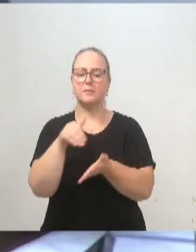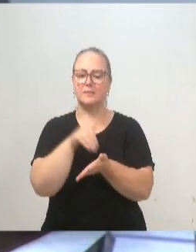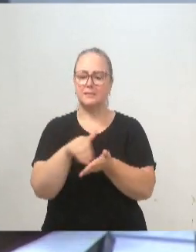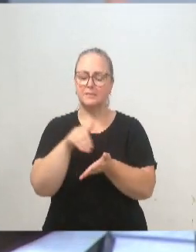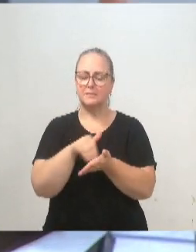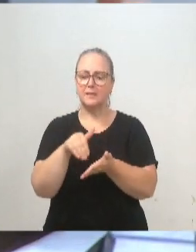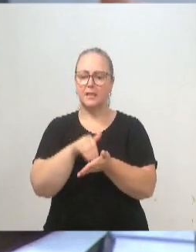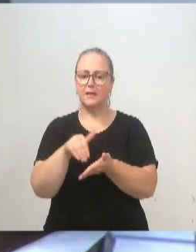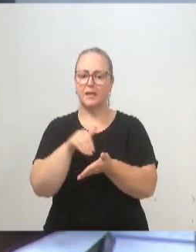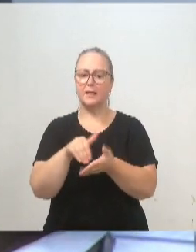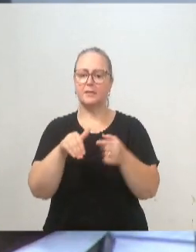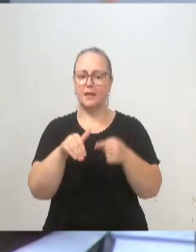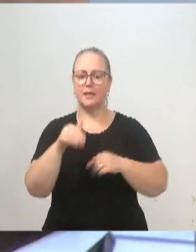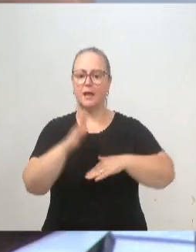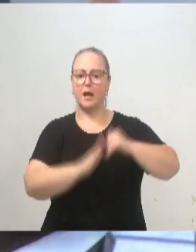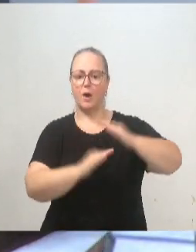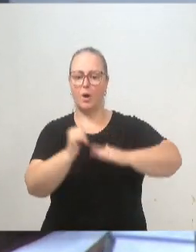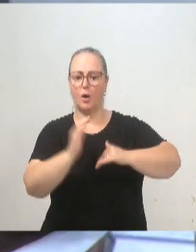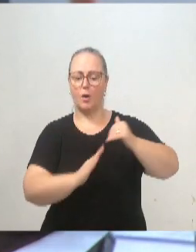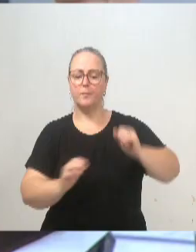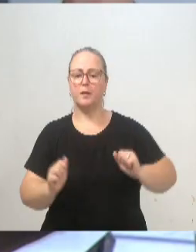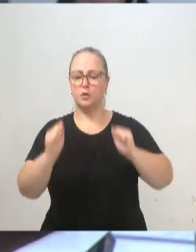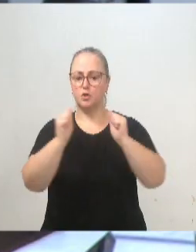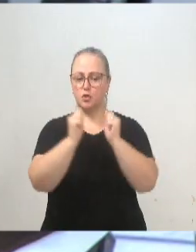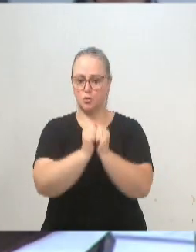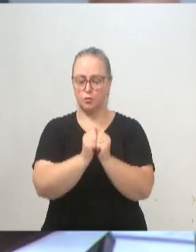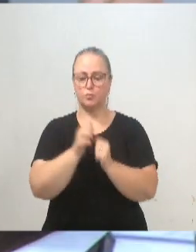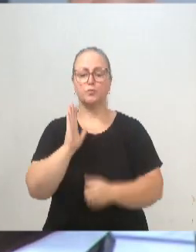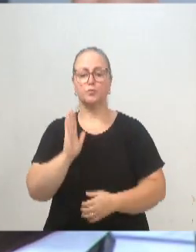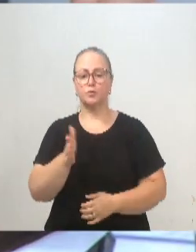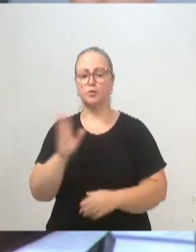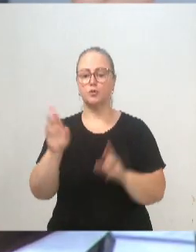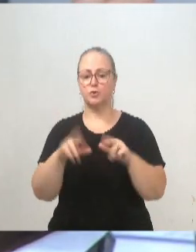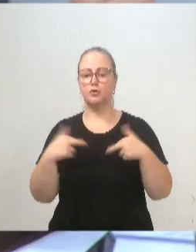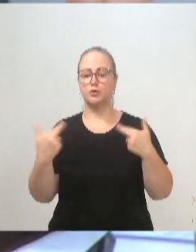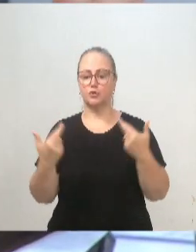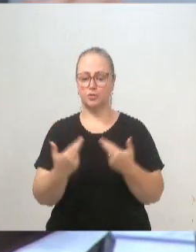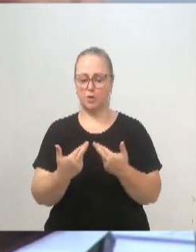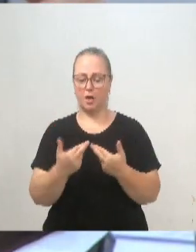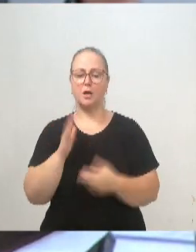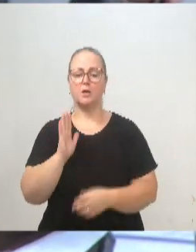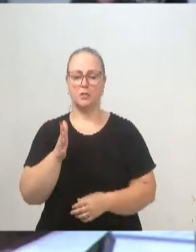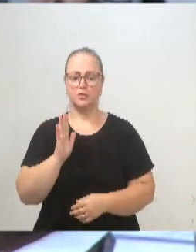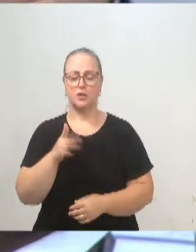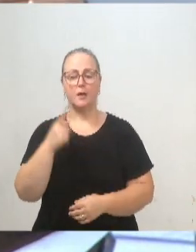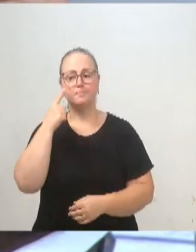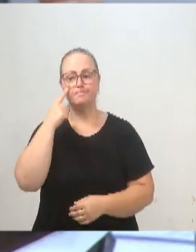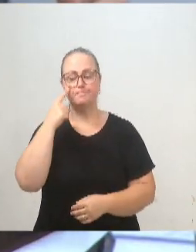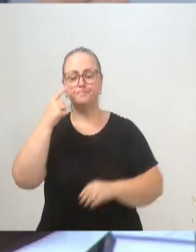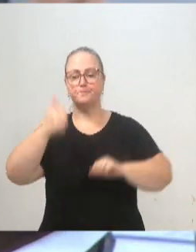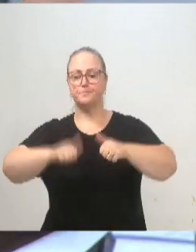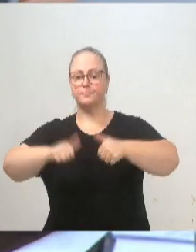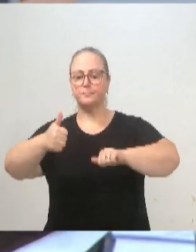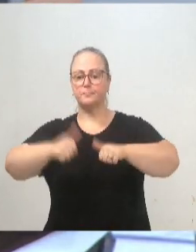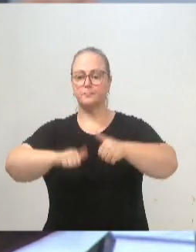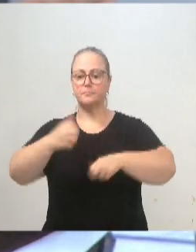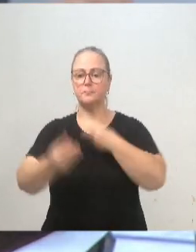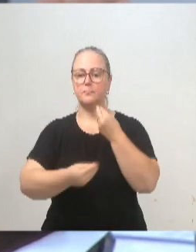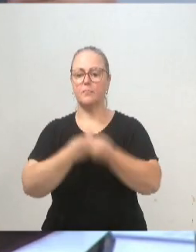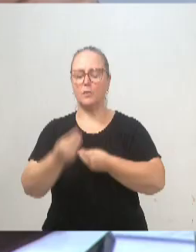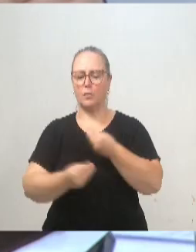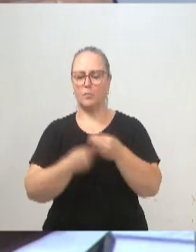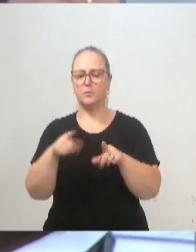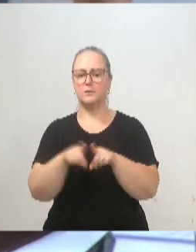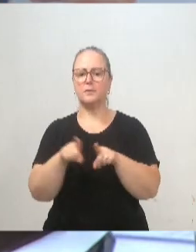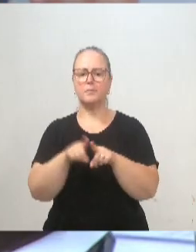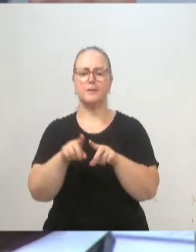Secretaria de Obras e fizemos essa reunião muito recentemente para avaliar a carteira de obras e verificar